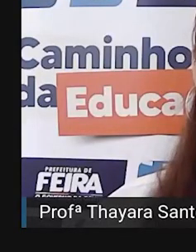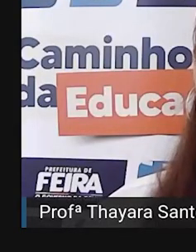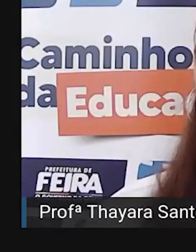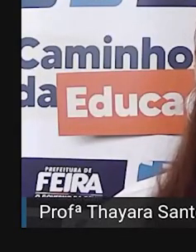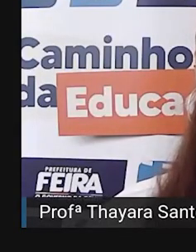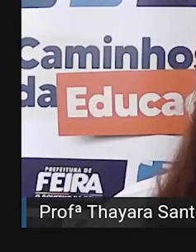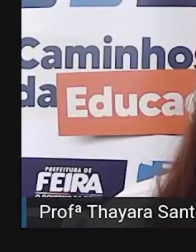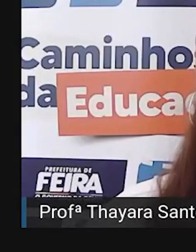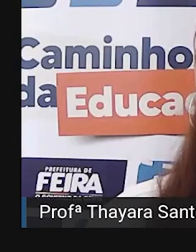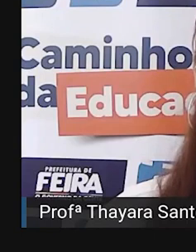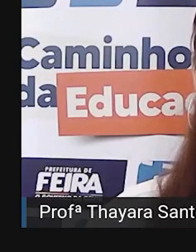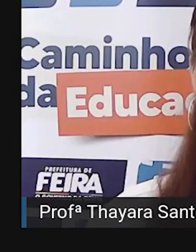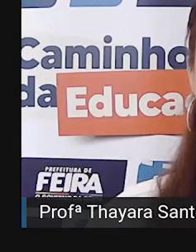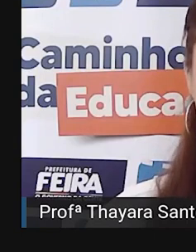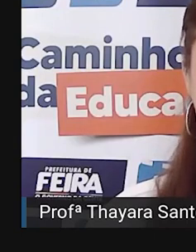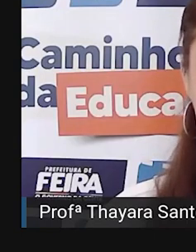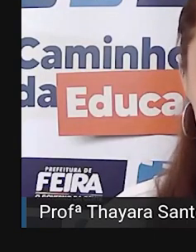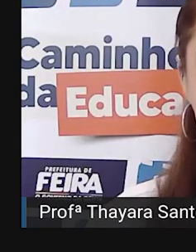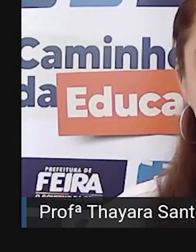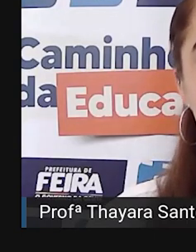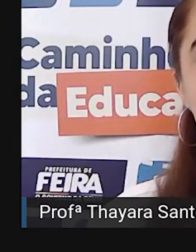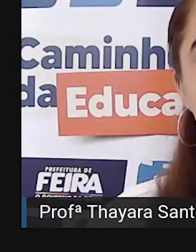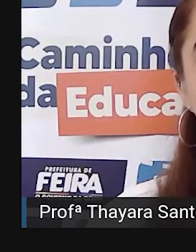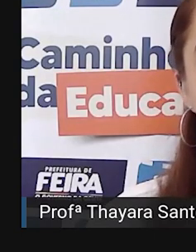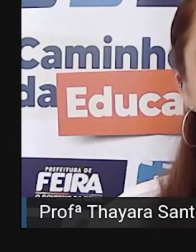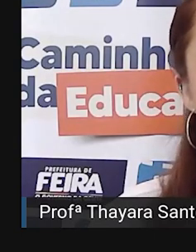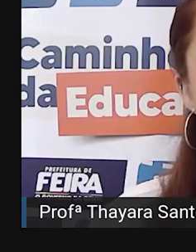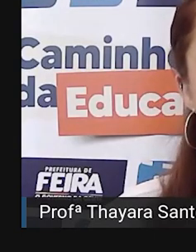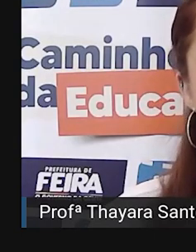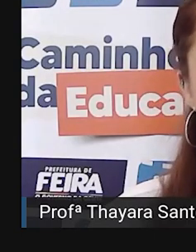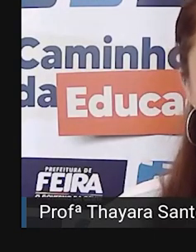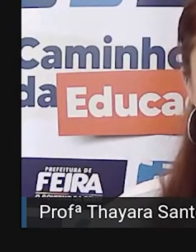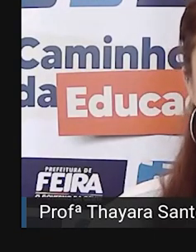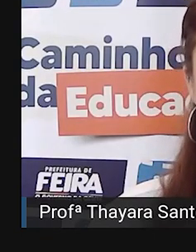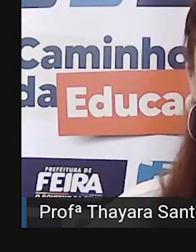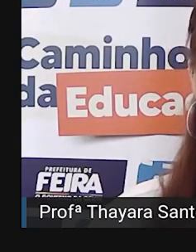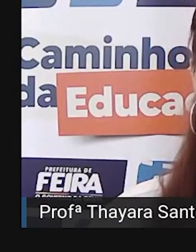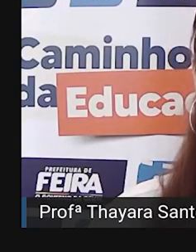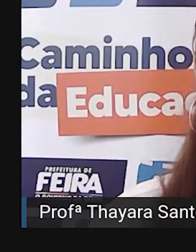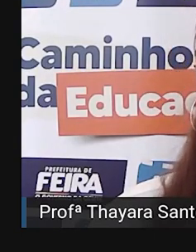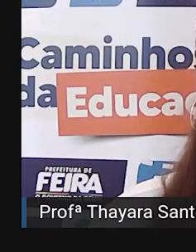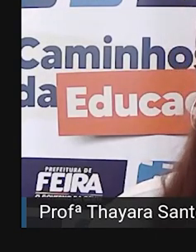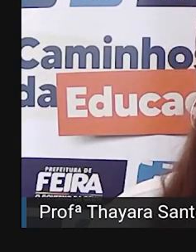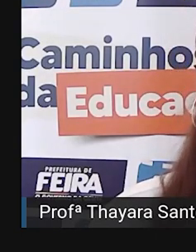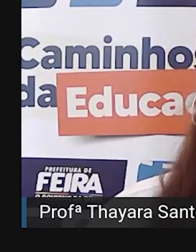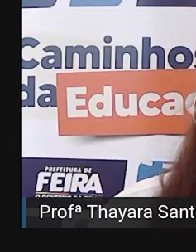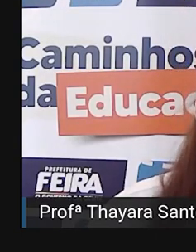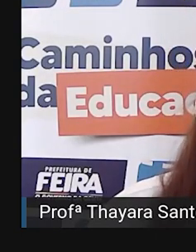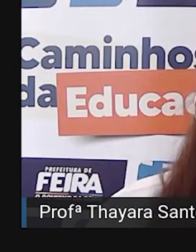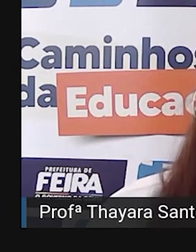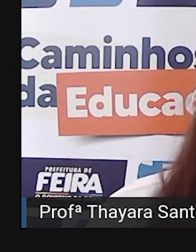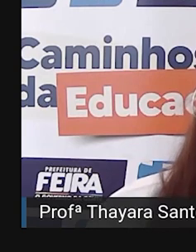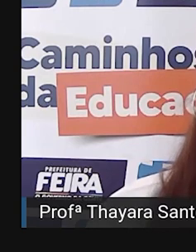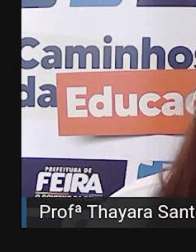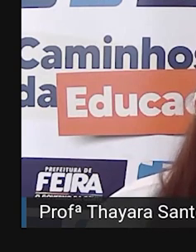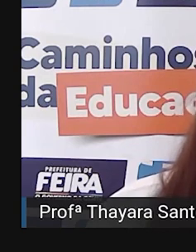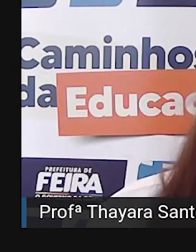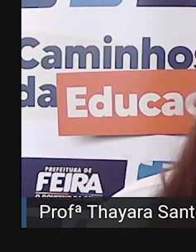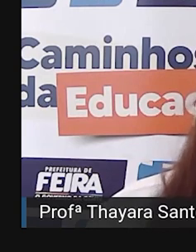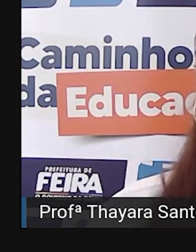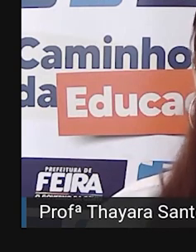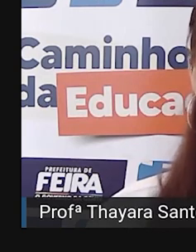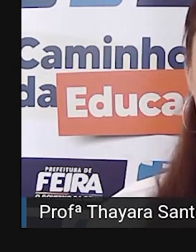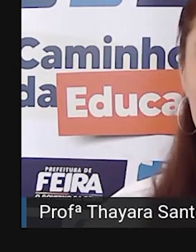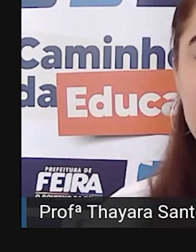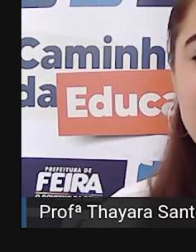Olá pessoal, tudo bem com vocês? Eu sou a professora Taira Santos de Ciências, sou uma mulher de pele clara, estou usando um jaleco branco,